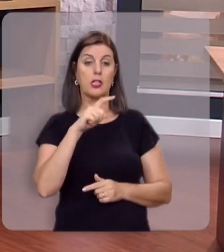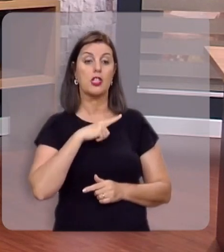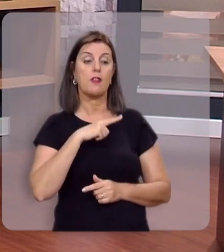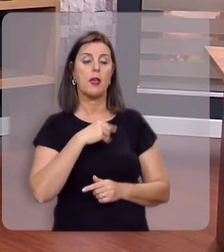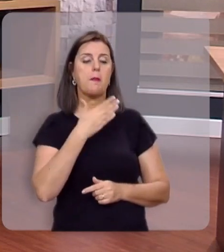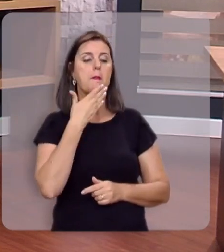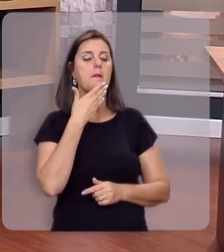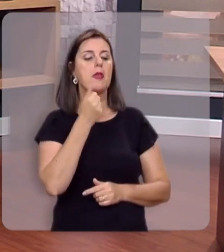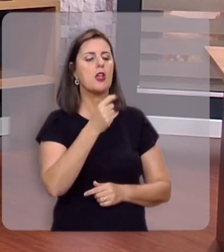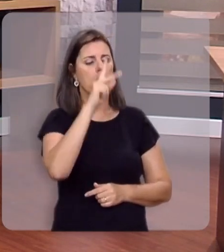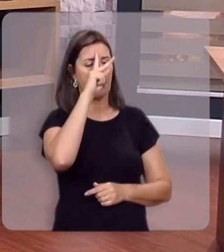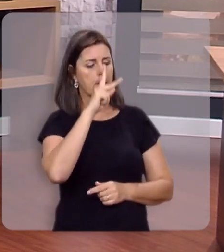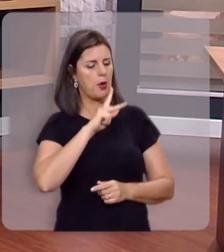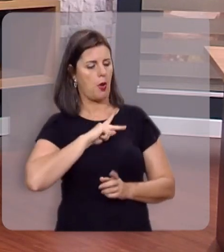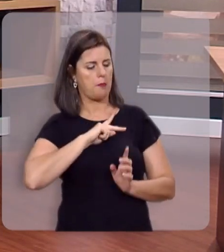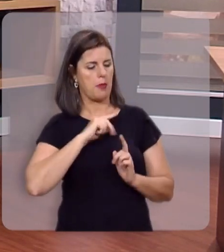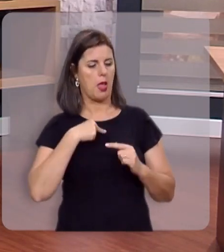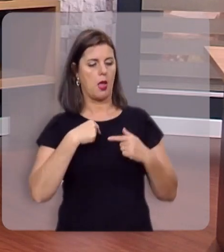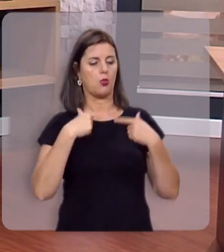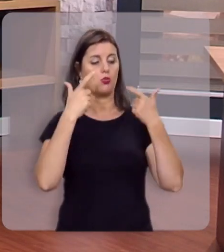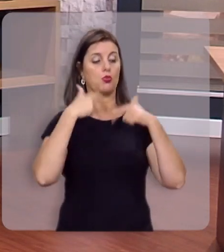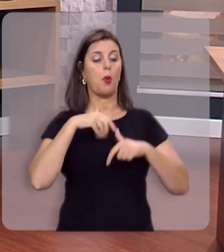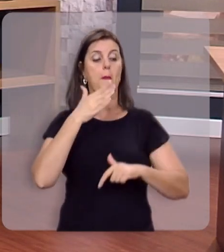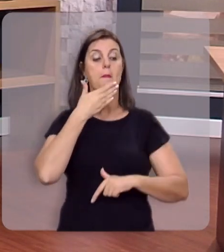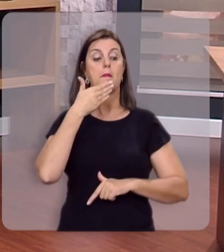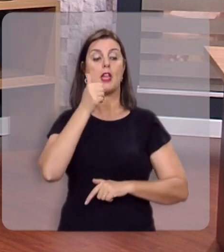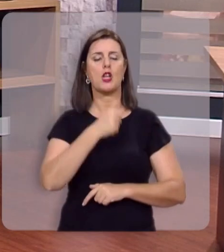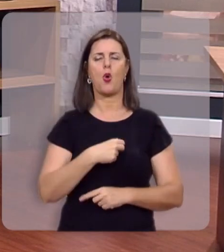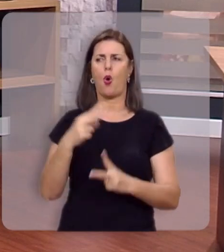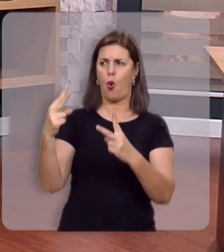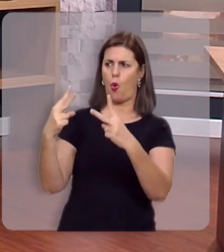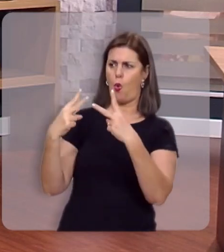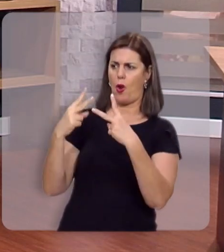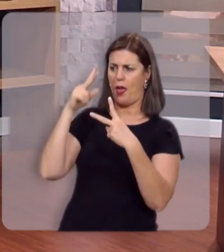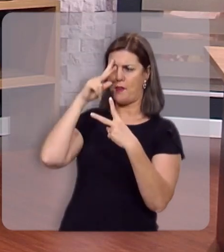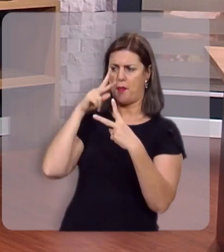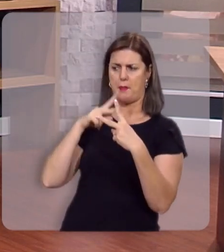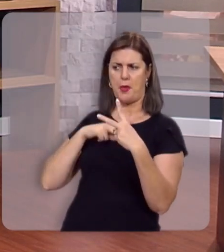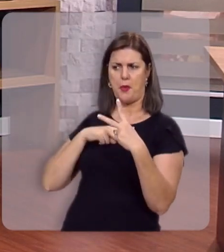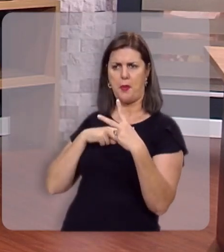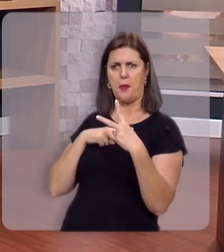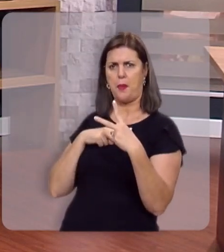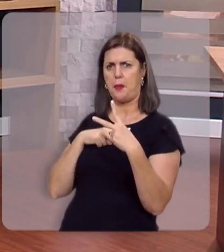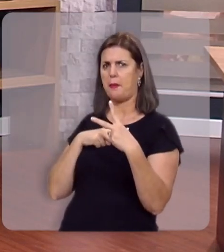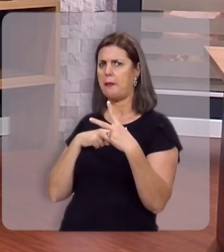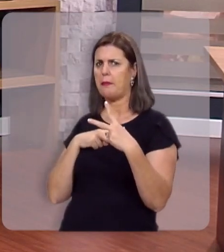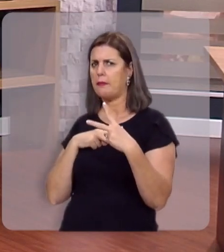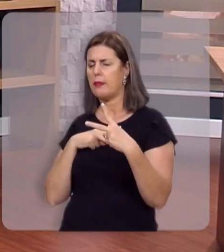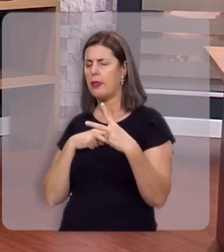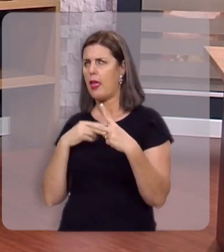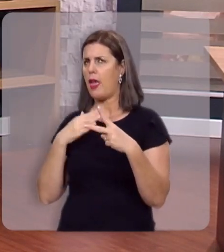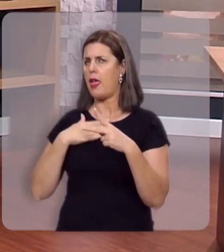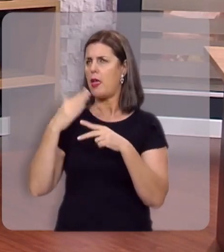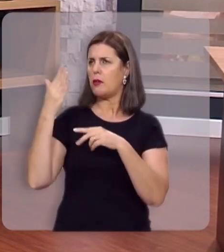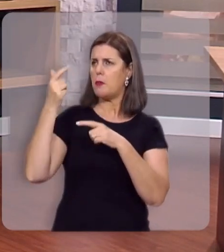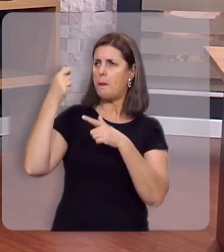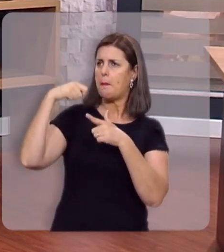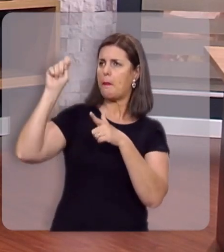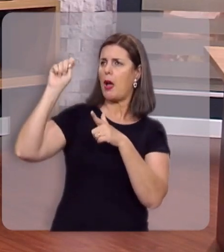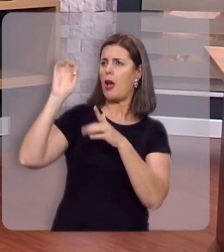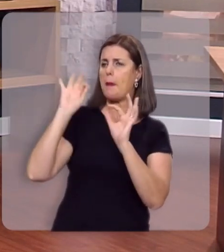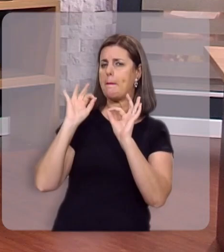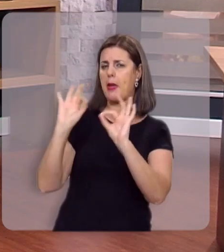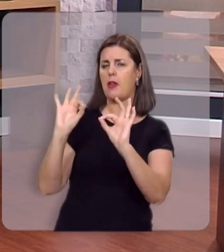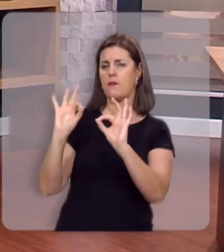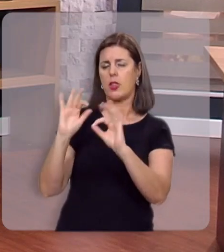a melhor avaliação de si mesma. Ela se olhava no espelho e dava nota máxima para